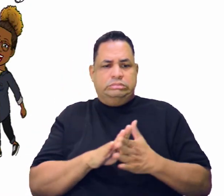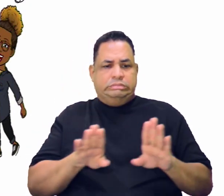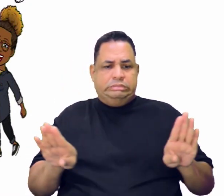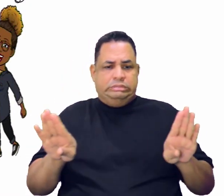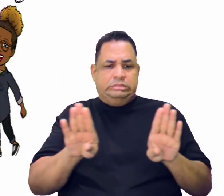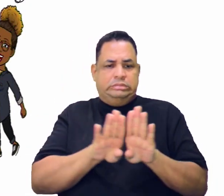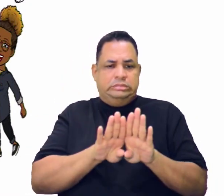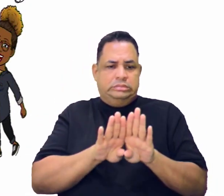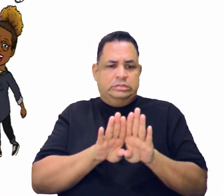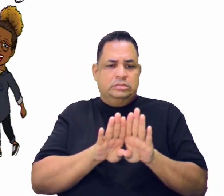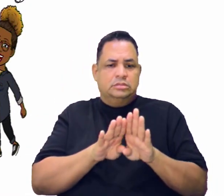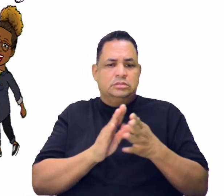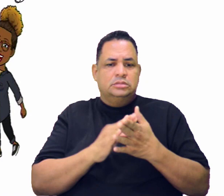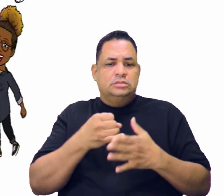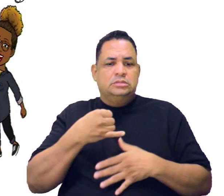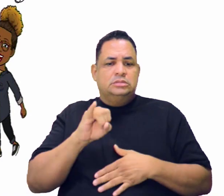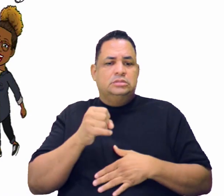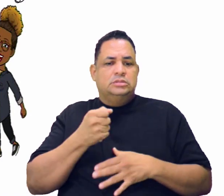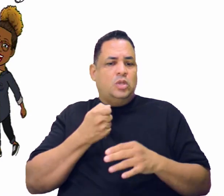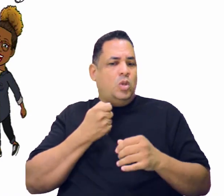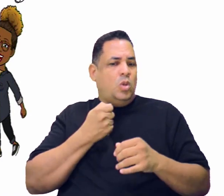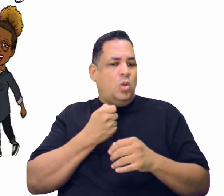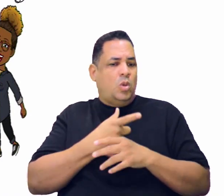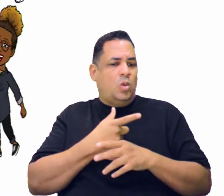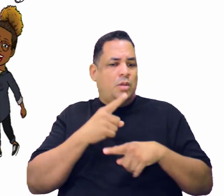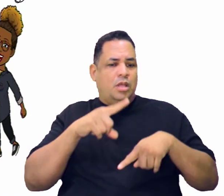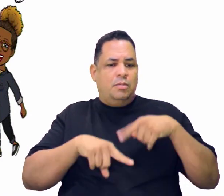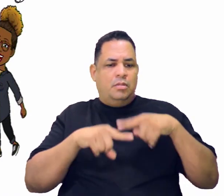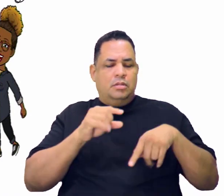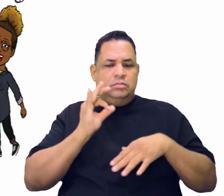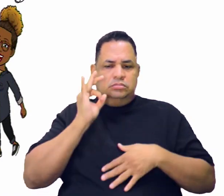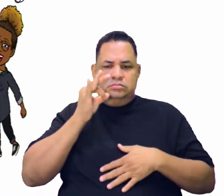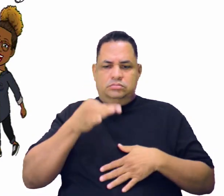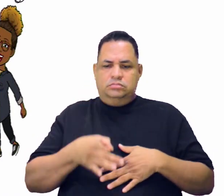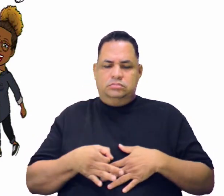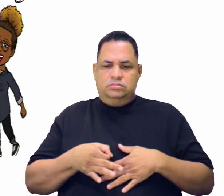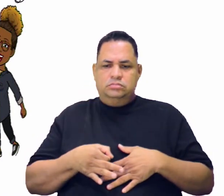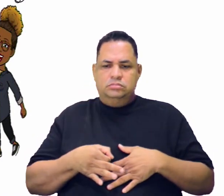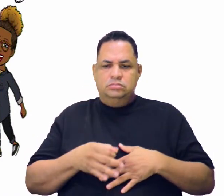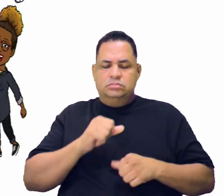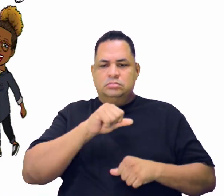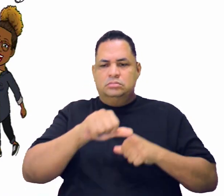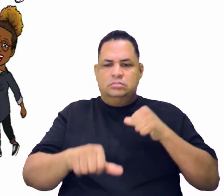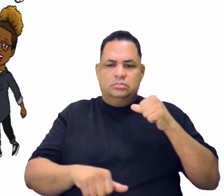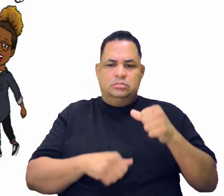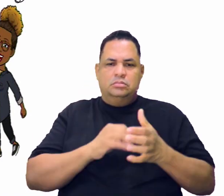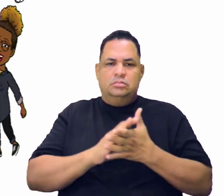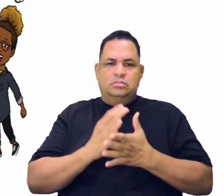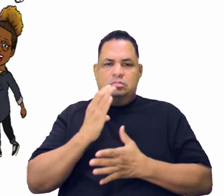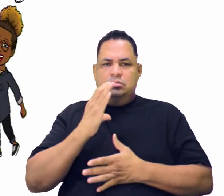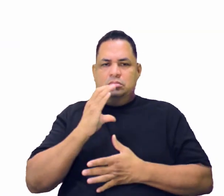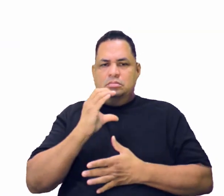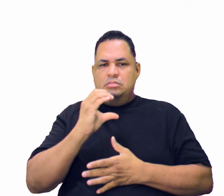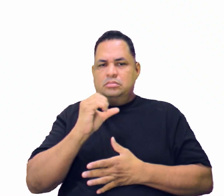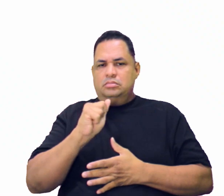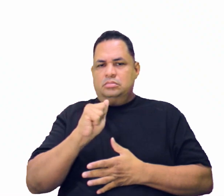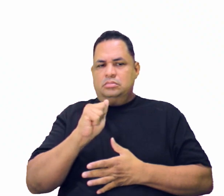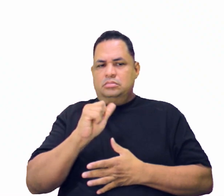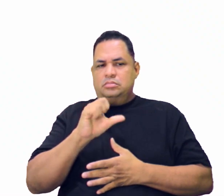comprarem equipamentos adequados. Então, você vai trocar pelo caso. Beleza?